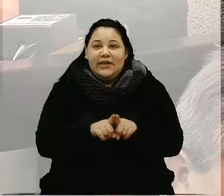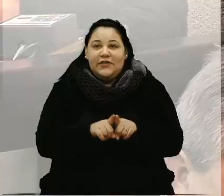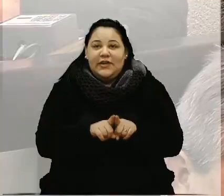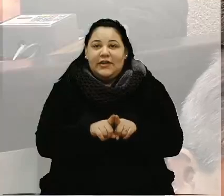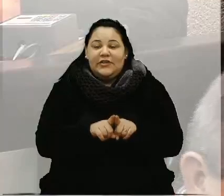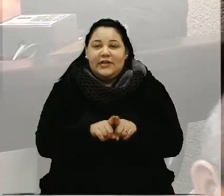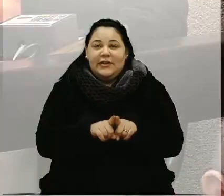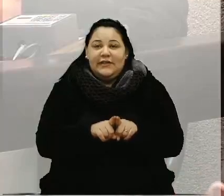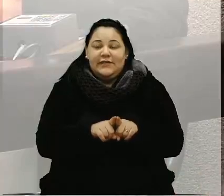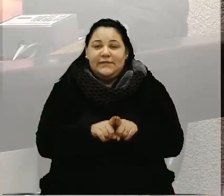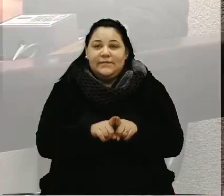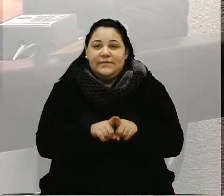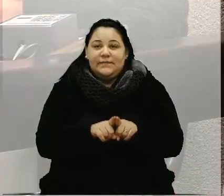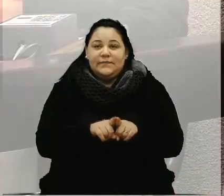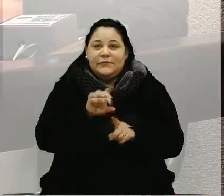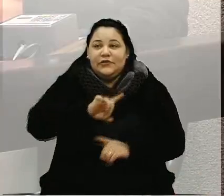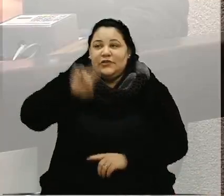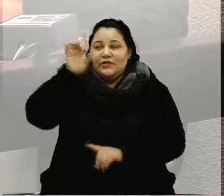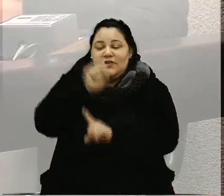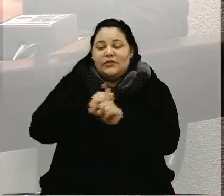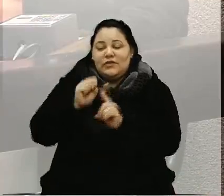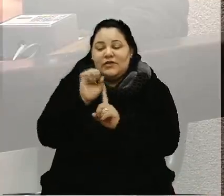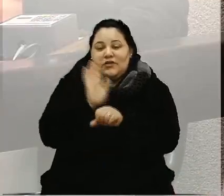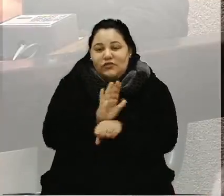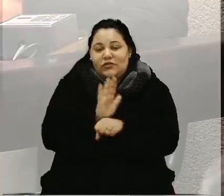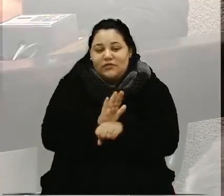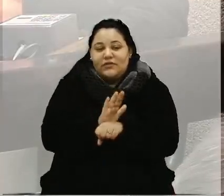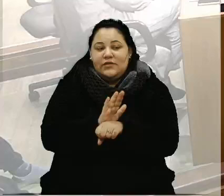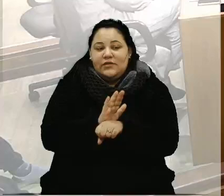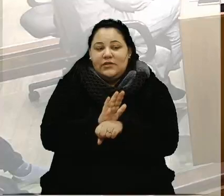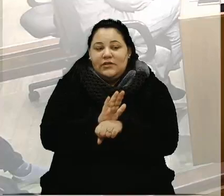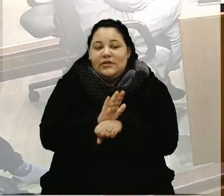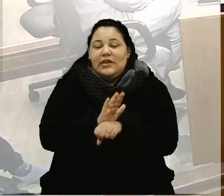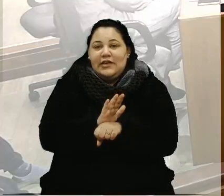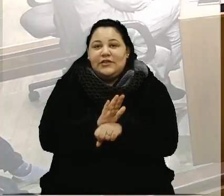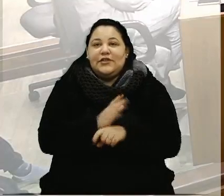papel perante Deus e a sociedade. Parabéns a todos vocês.